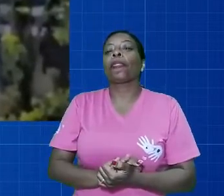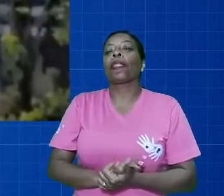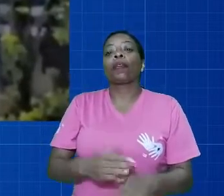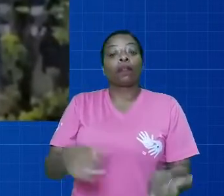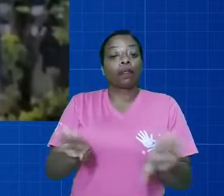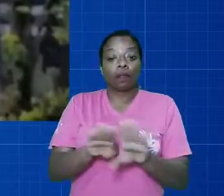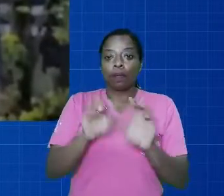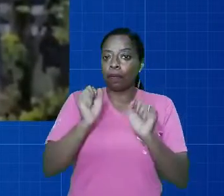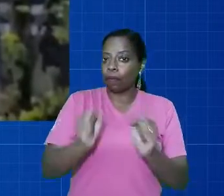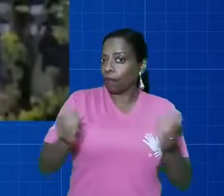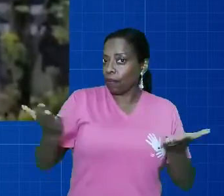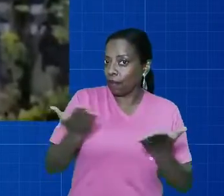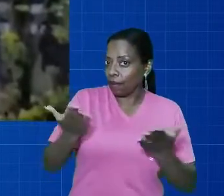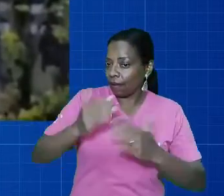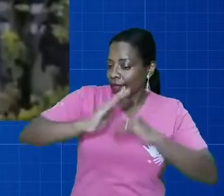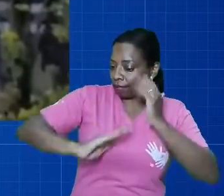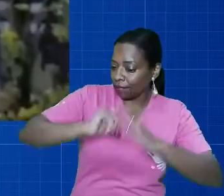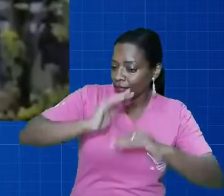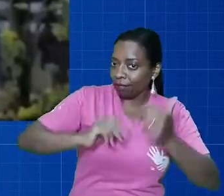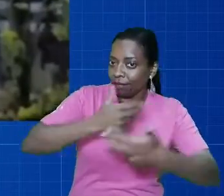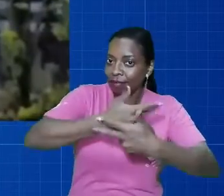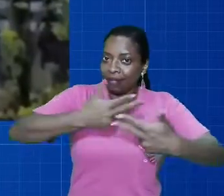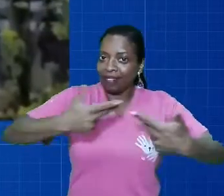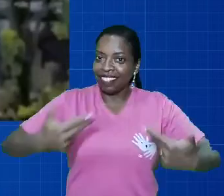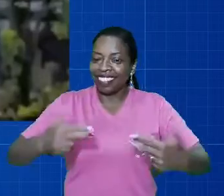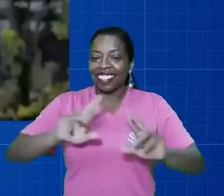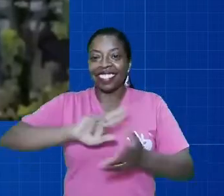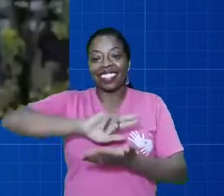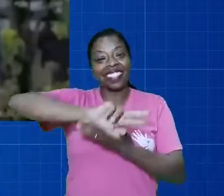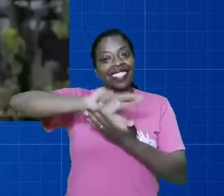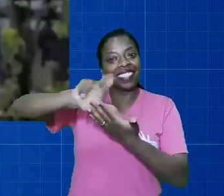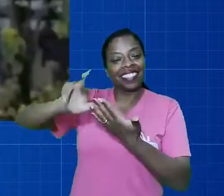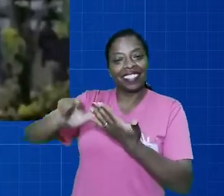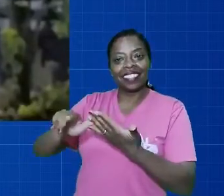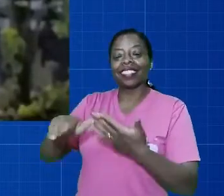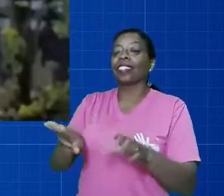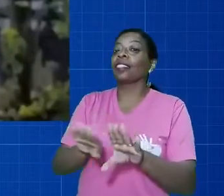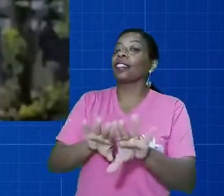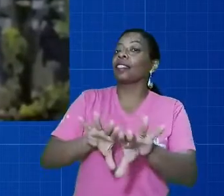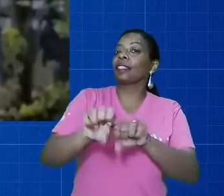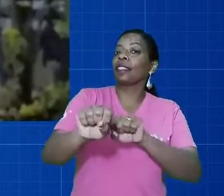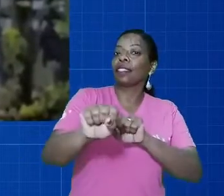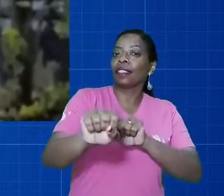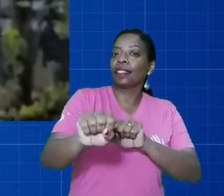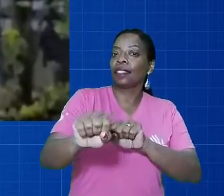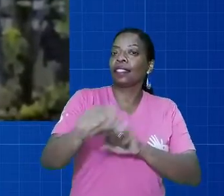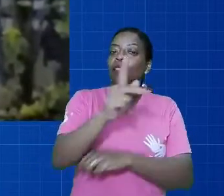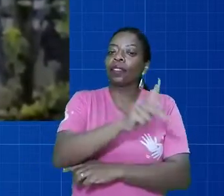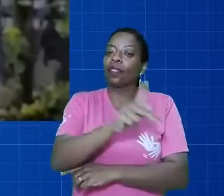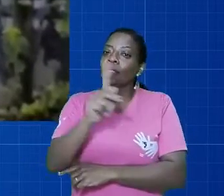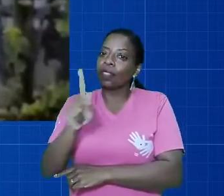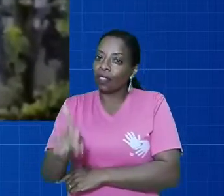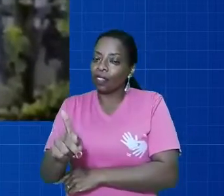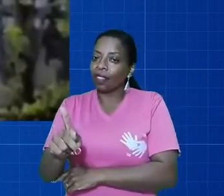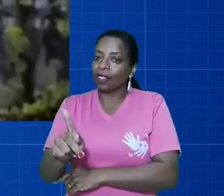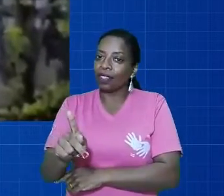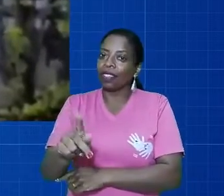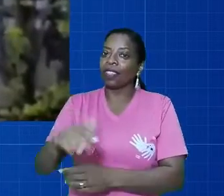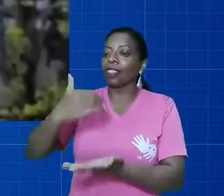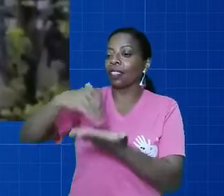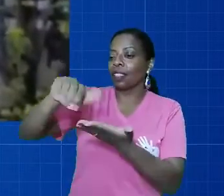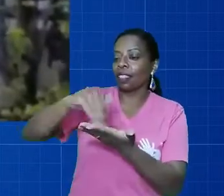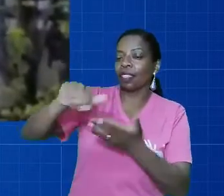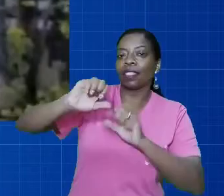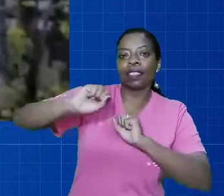construir várias práticas diferenciadas e, dentre delas, a formação de professores pela Secretaria Municipal de Educação num processo